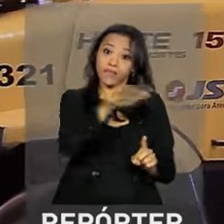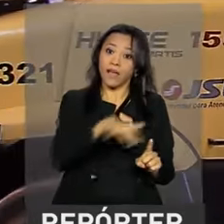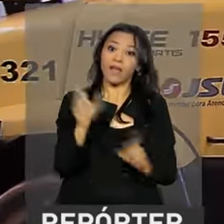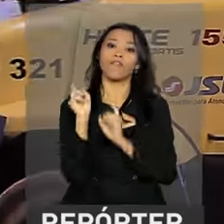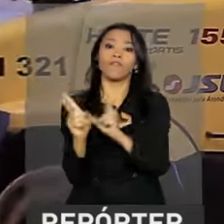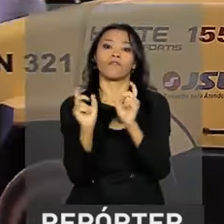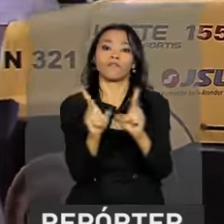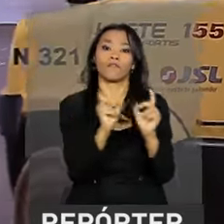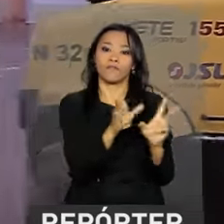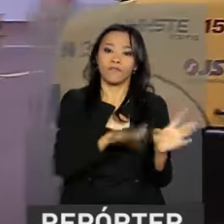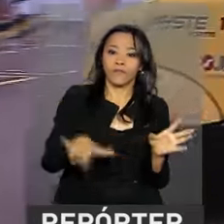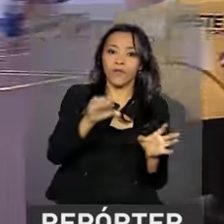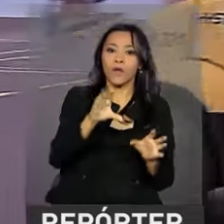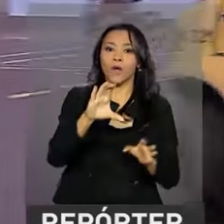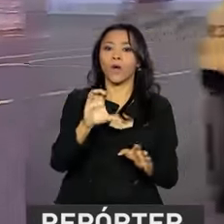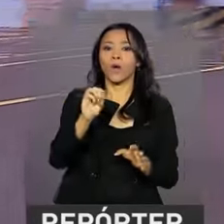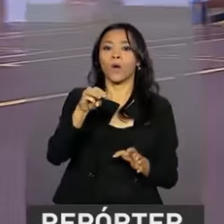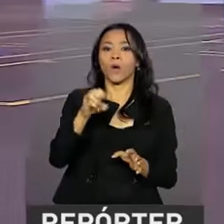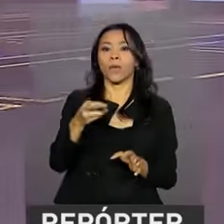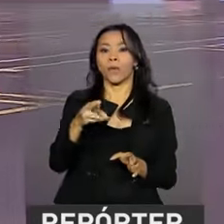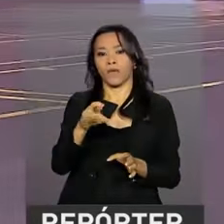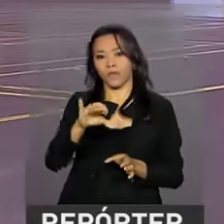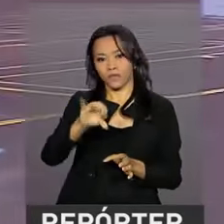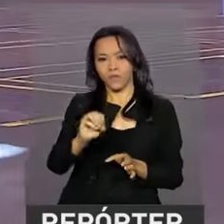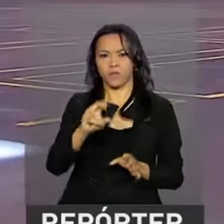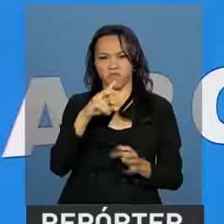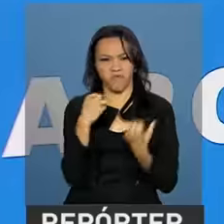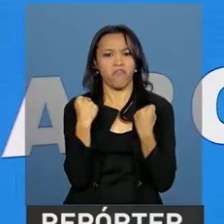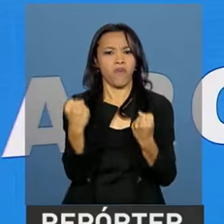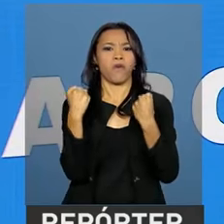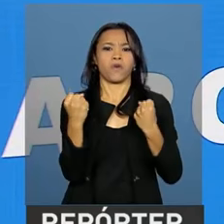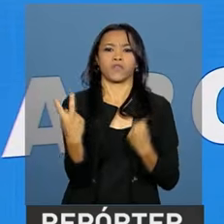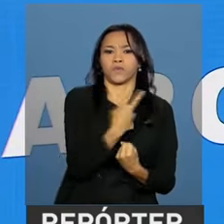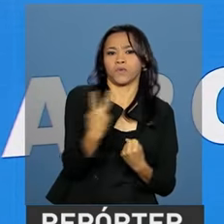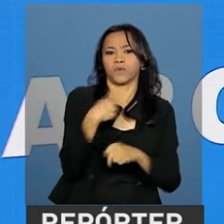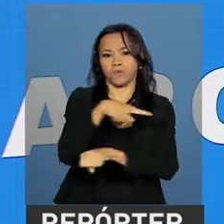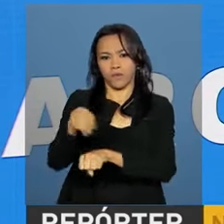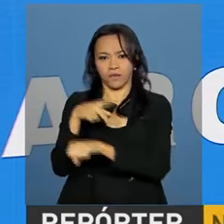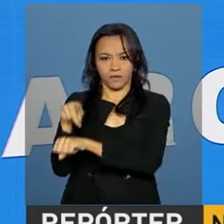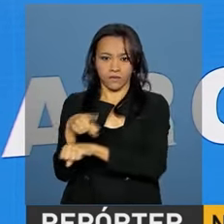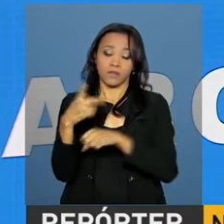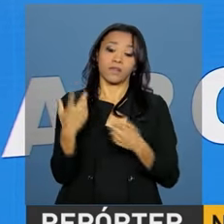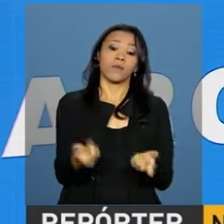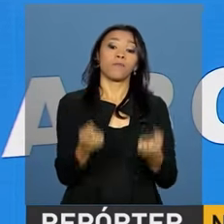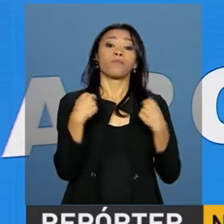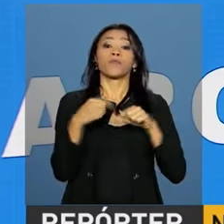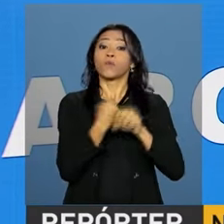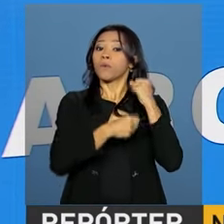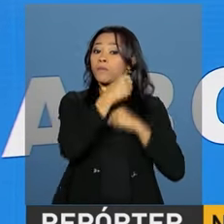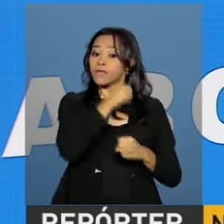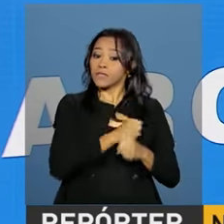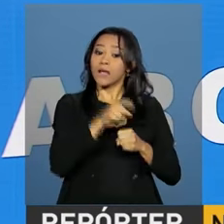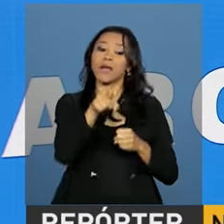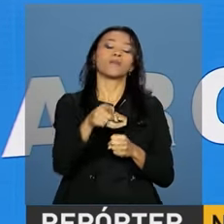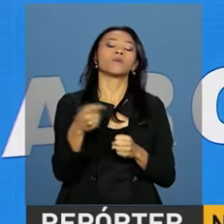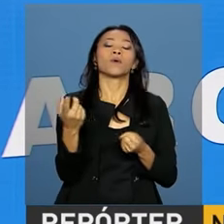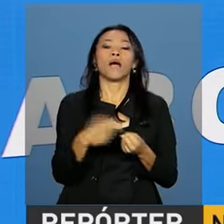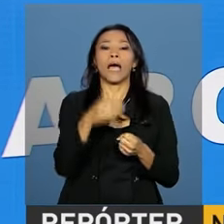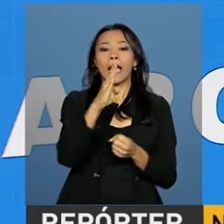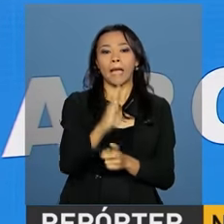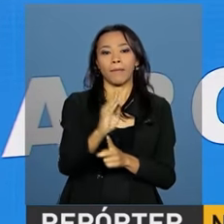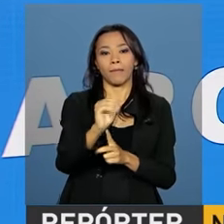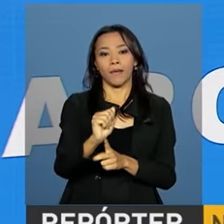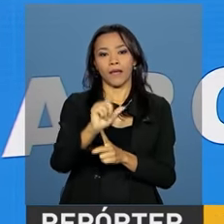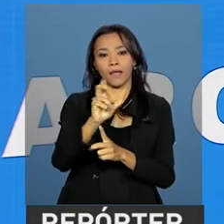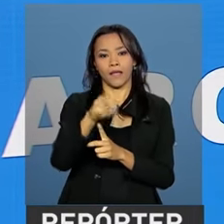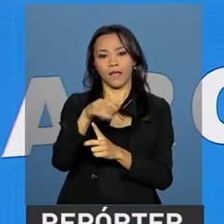que está um dos pontos mais fortes entre as duas nações. Só no ano passado, a balança comercial entre Brasil e Argentina chegou